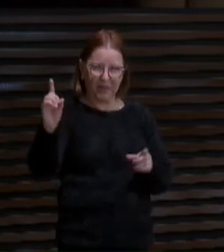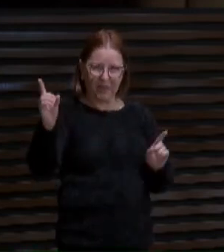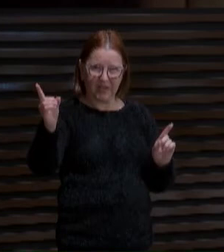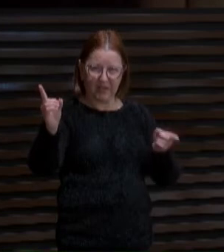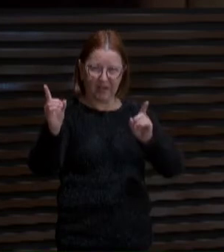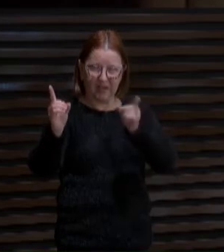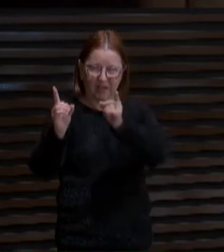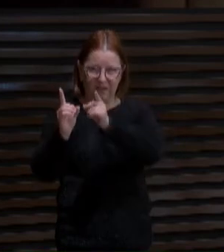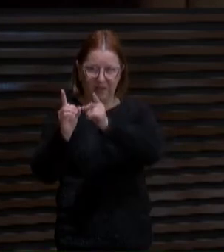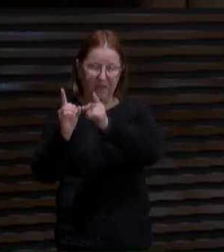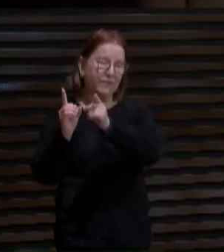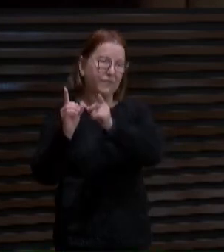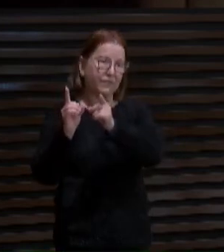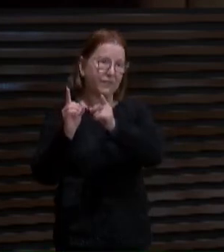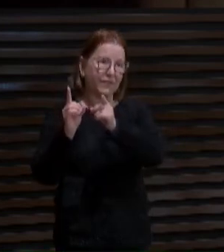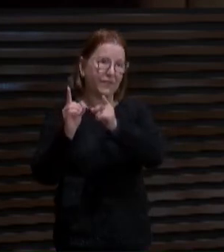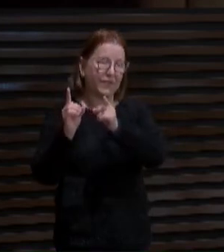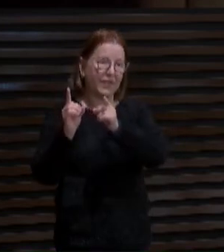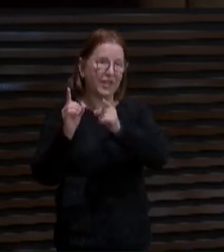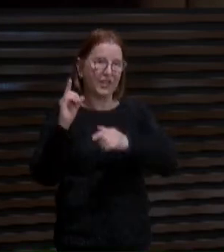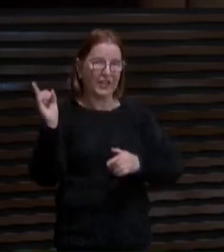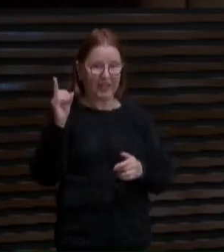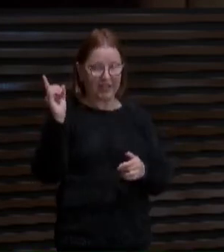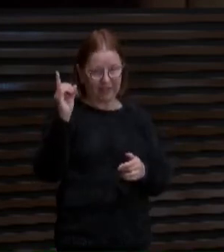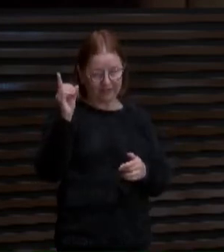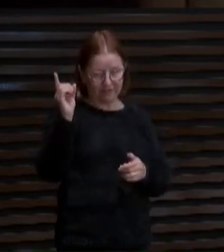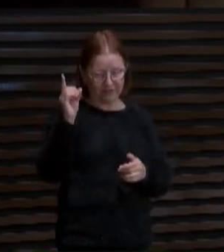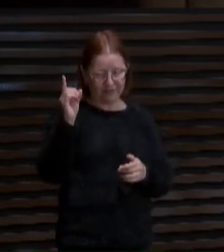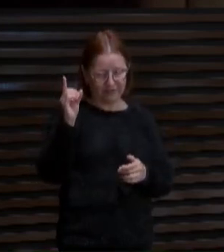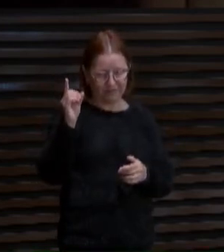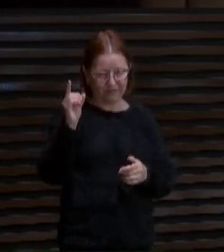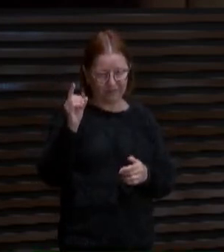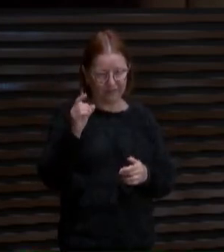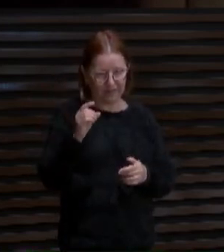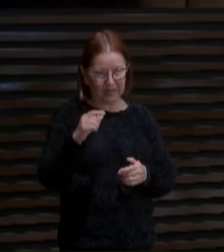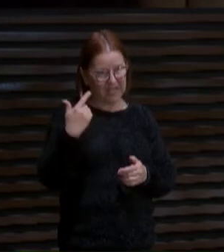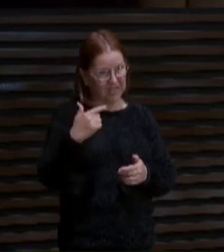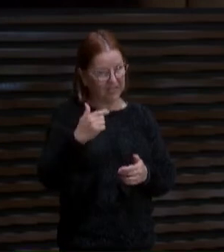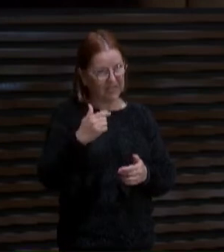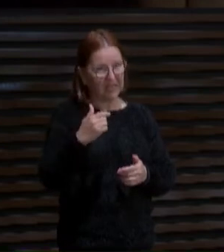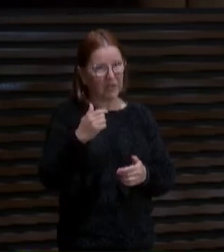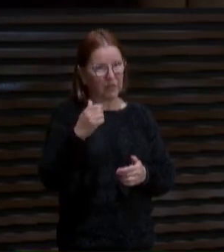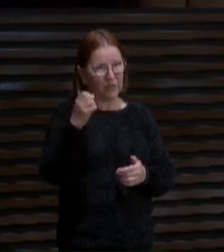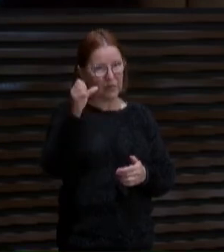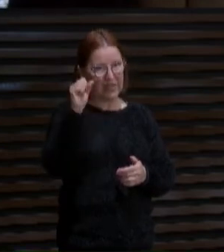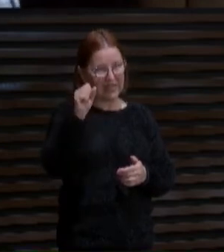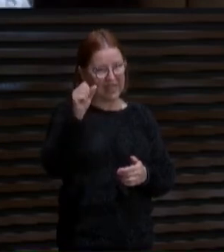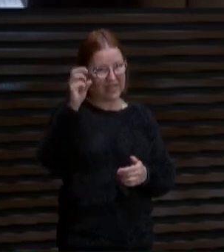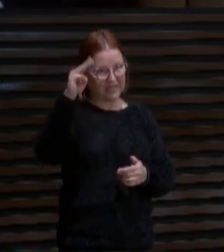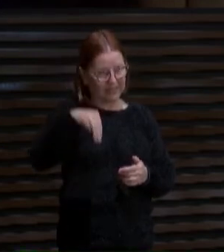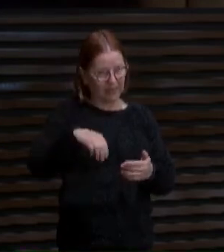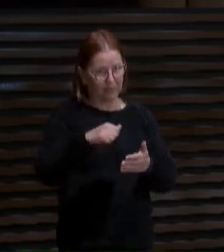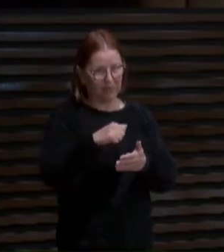Davi Ele vai nos dizer isso em segunda Samuel 16 do versículo 6 a 13